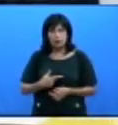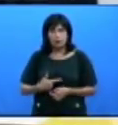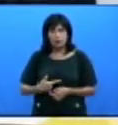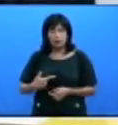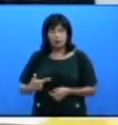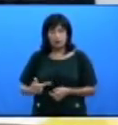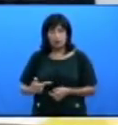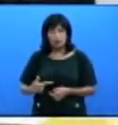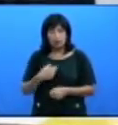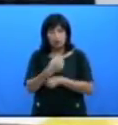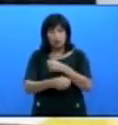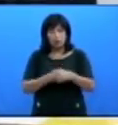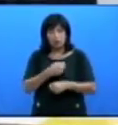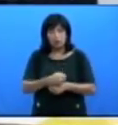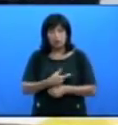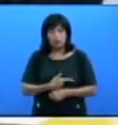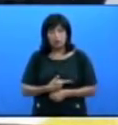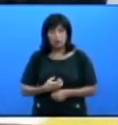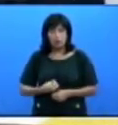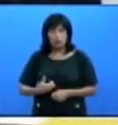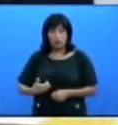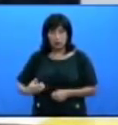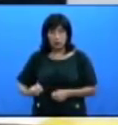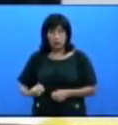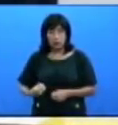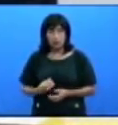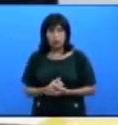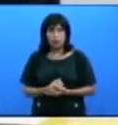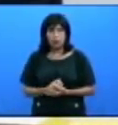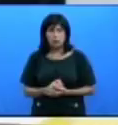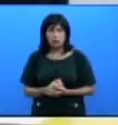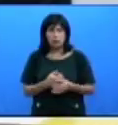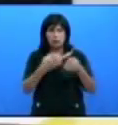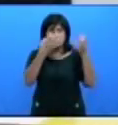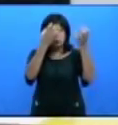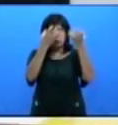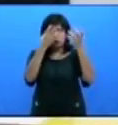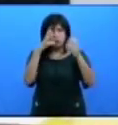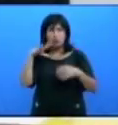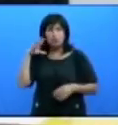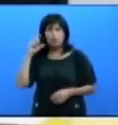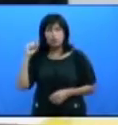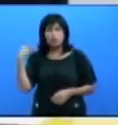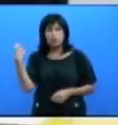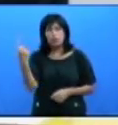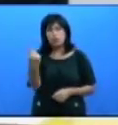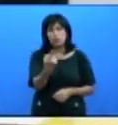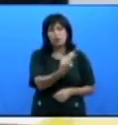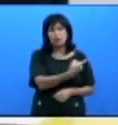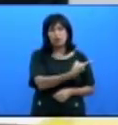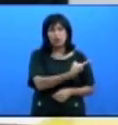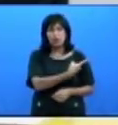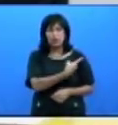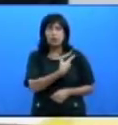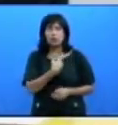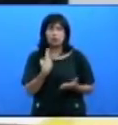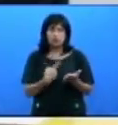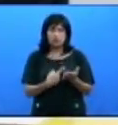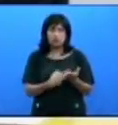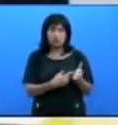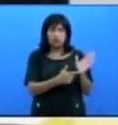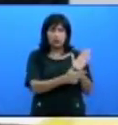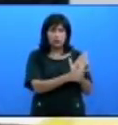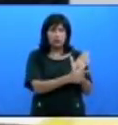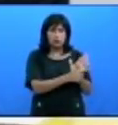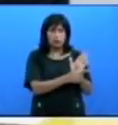422/2010, de autoria do vereador professor Cláudio. Requeremos ouvir do plenário, na forma regimental, seja consignado em ata de nossos